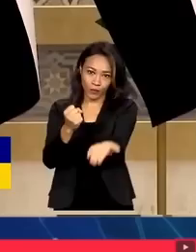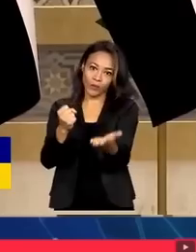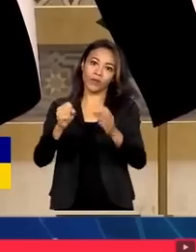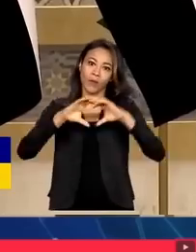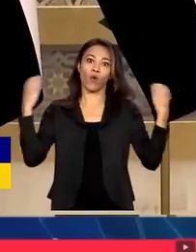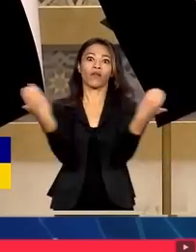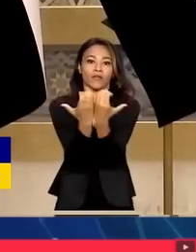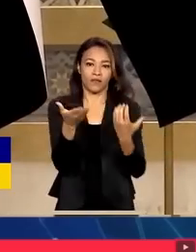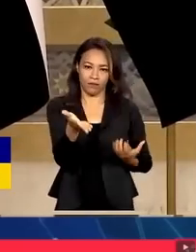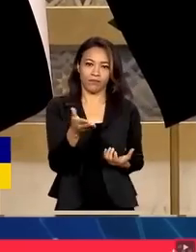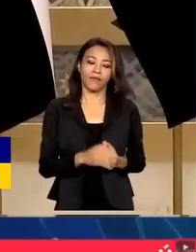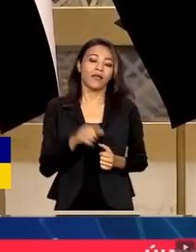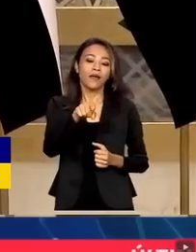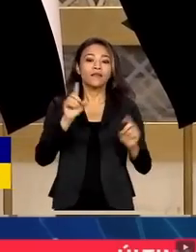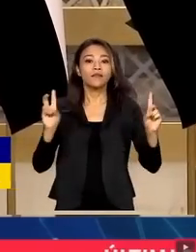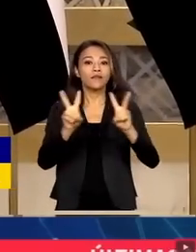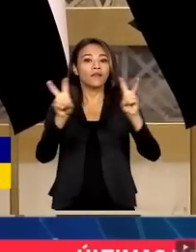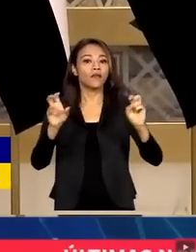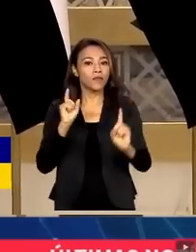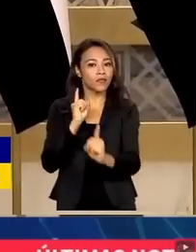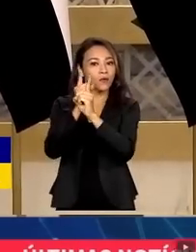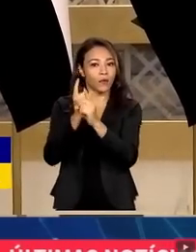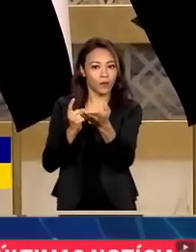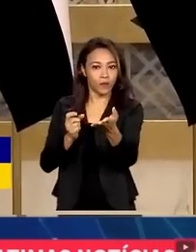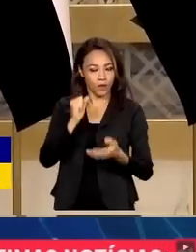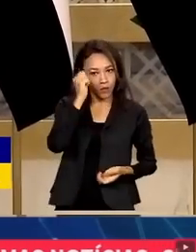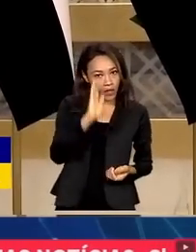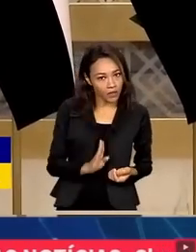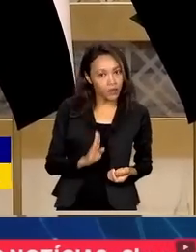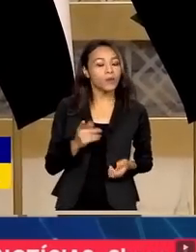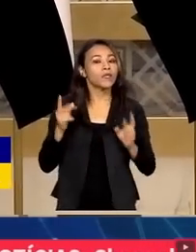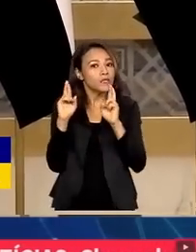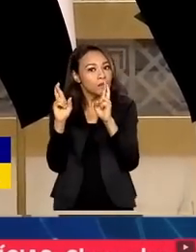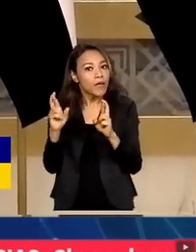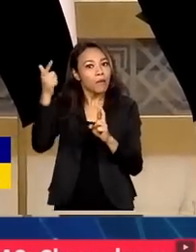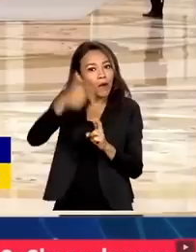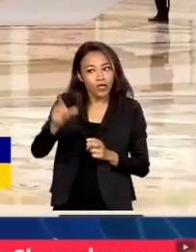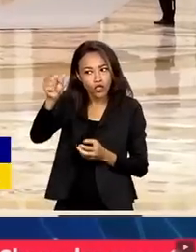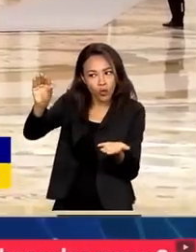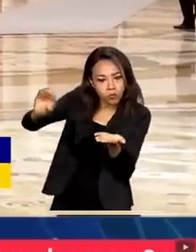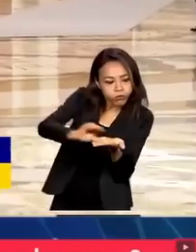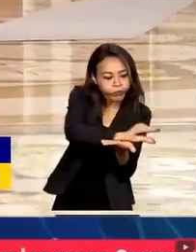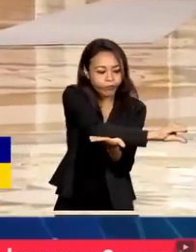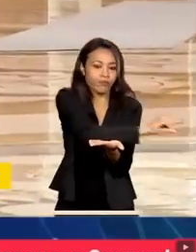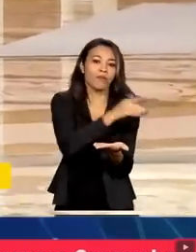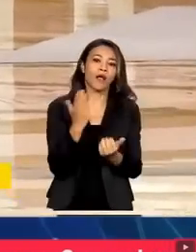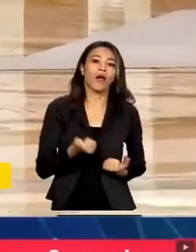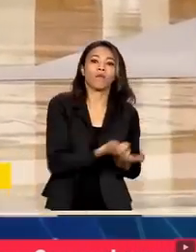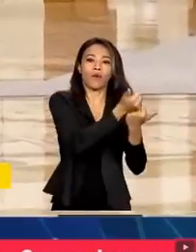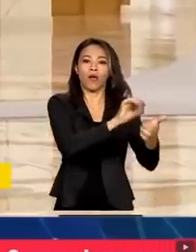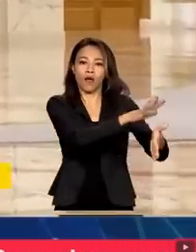contrassenso. E esse é o tema desses encontros internacionais. O Brasil espera mais investimento deles na ajuda à